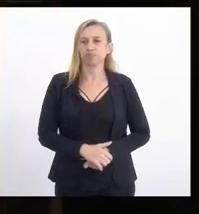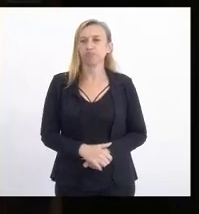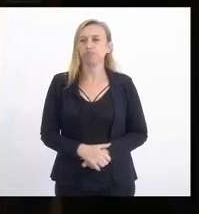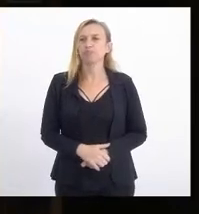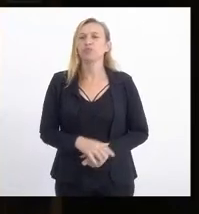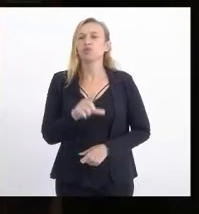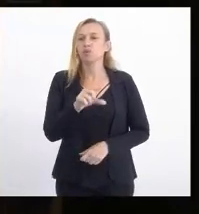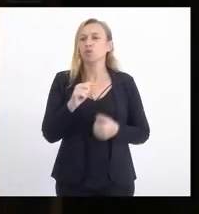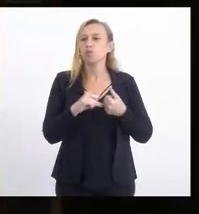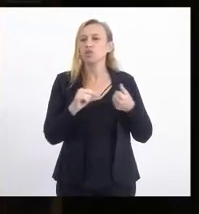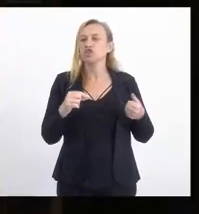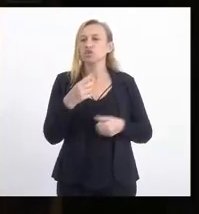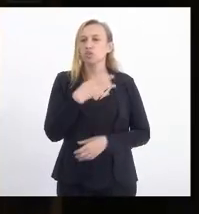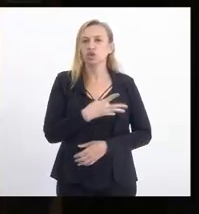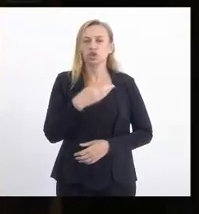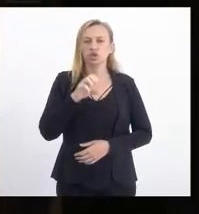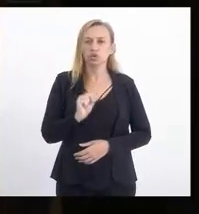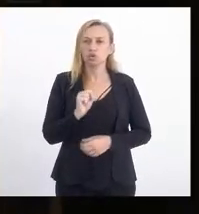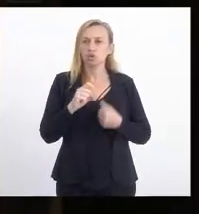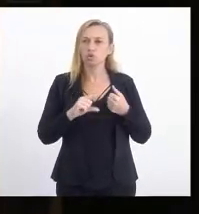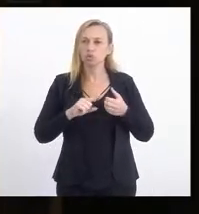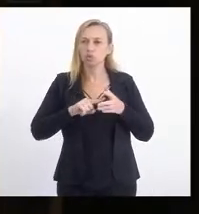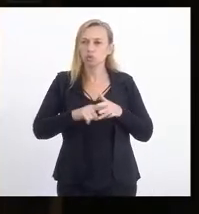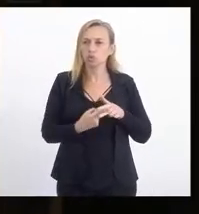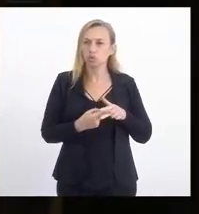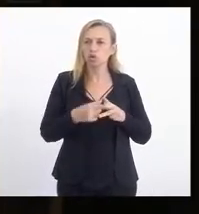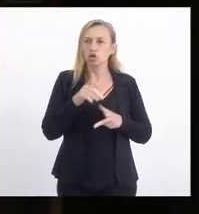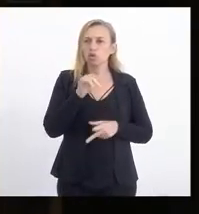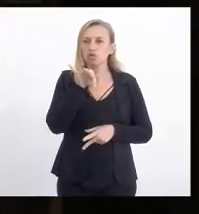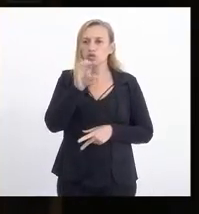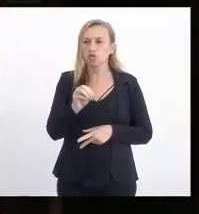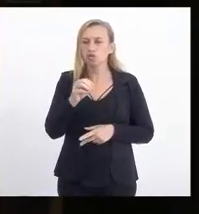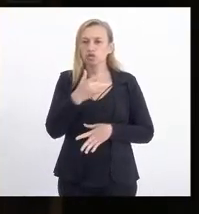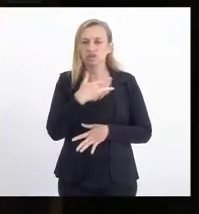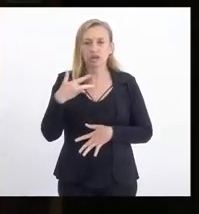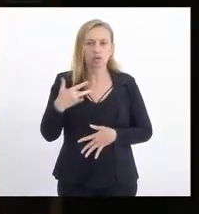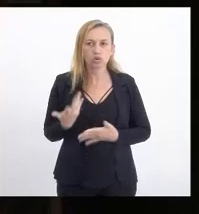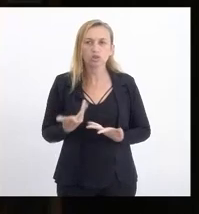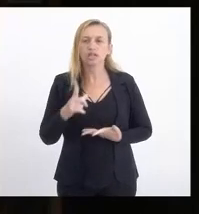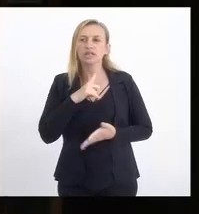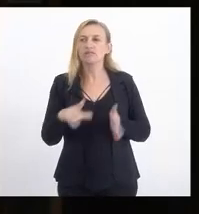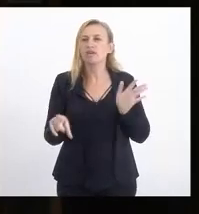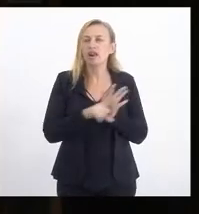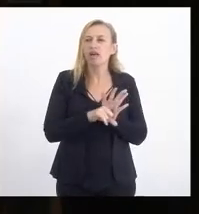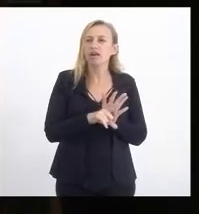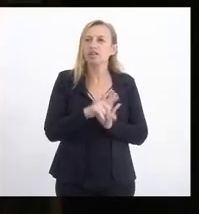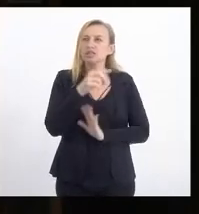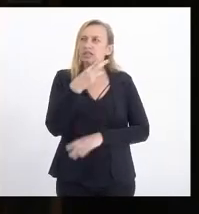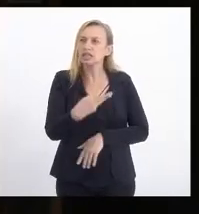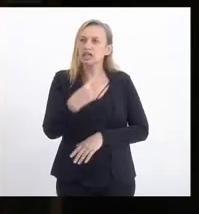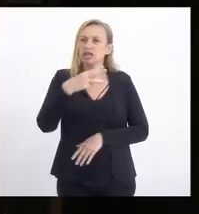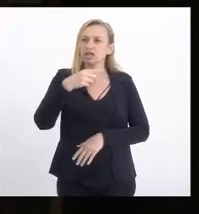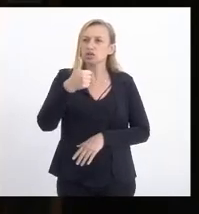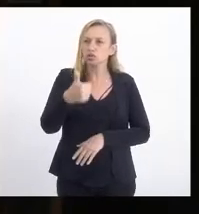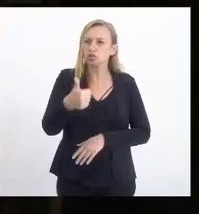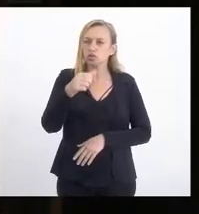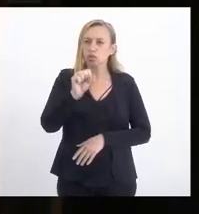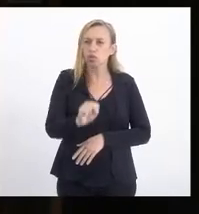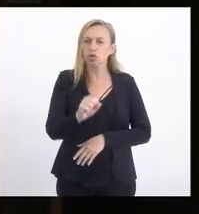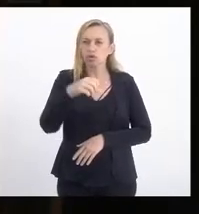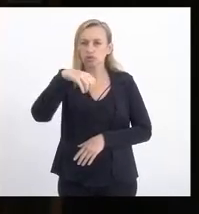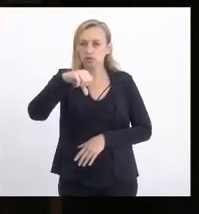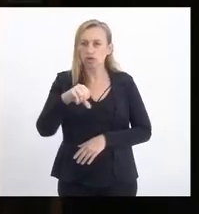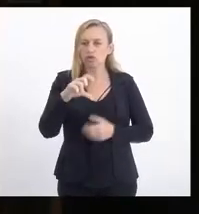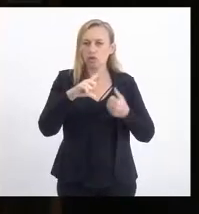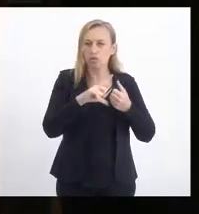e o artigo 48-a gente tá regulamentando aqui o fundo de saúde fundo de saúde teve a lei 3189 lá no